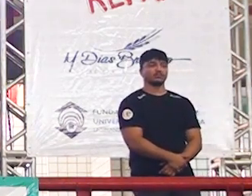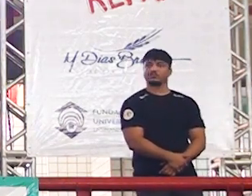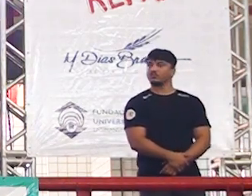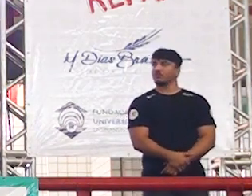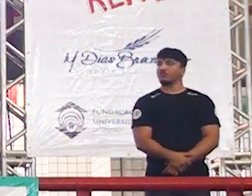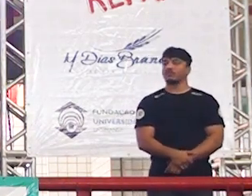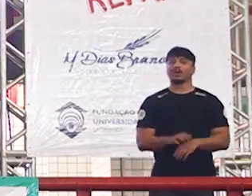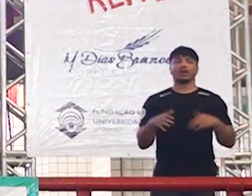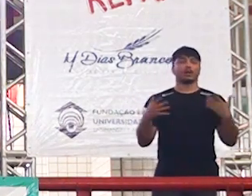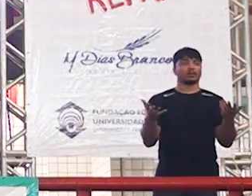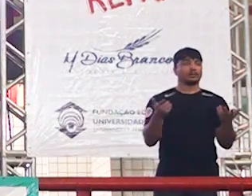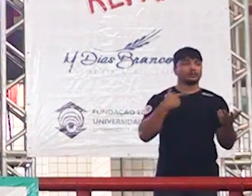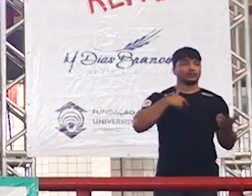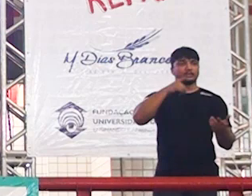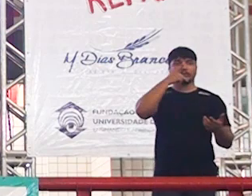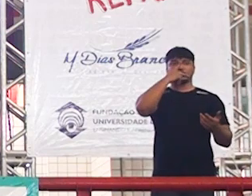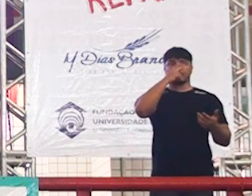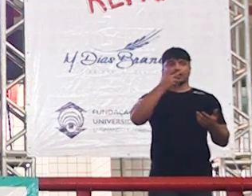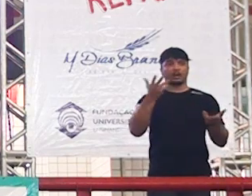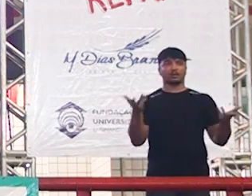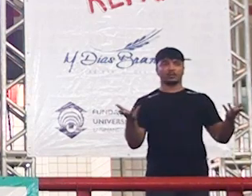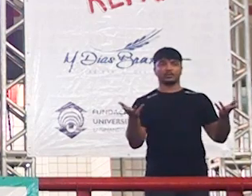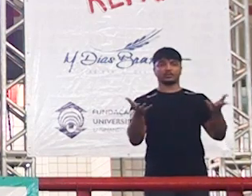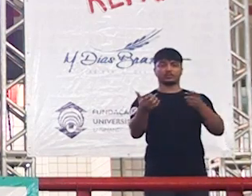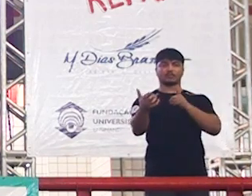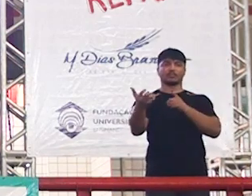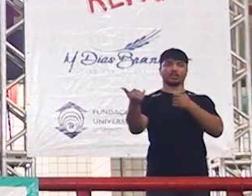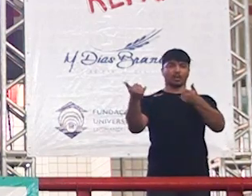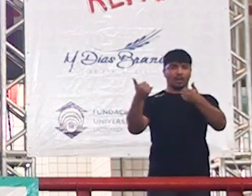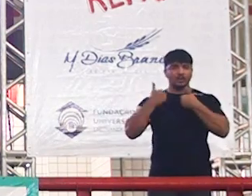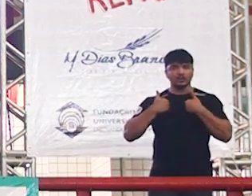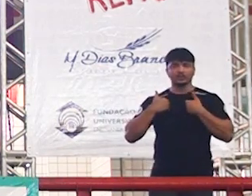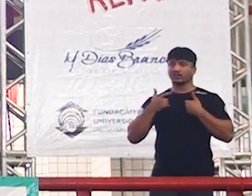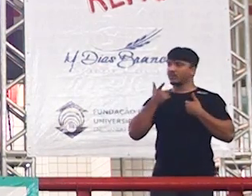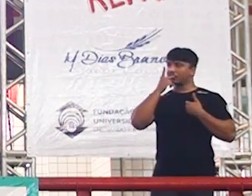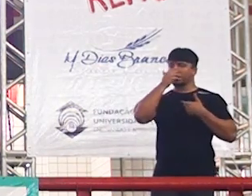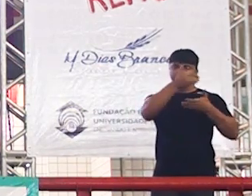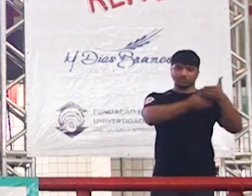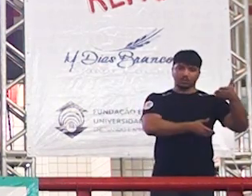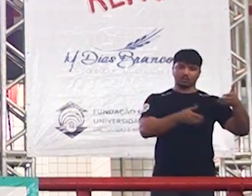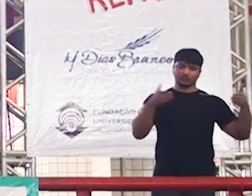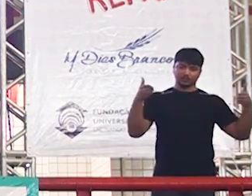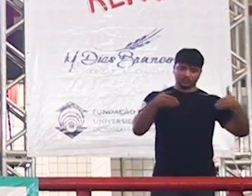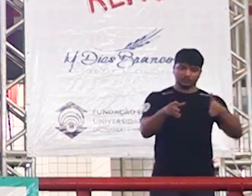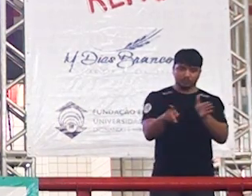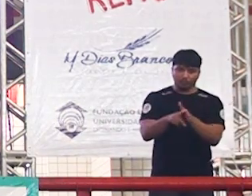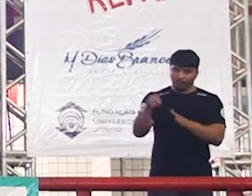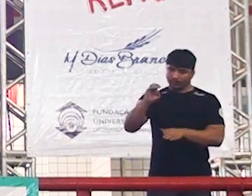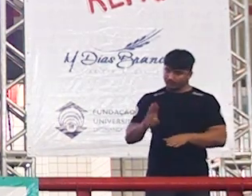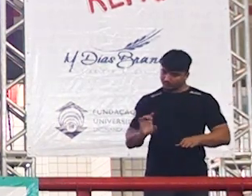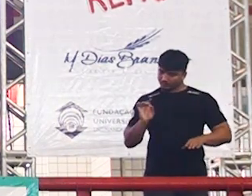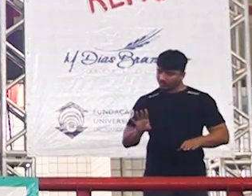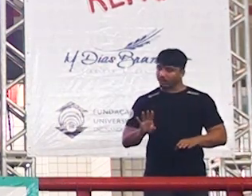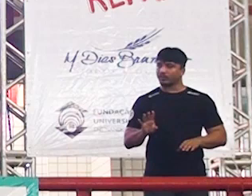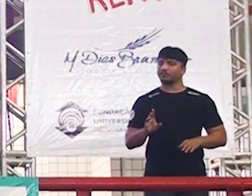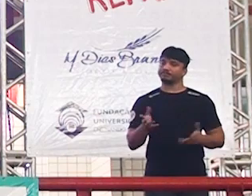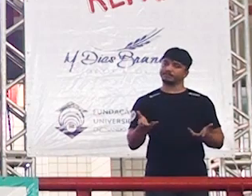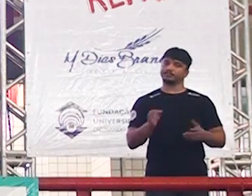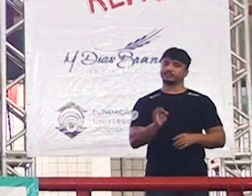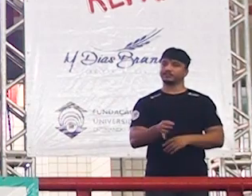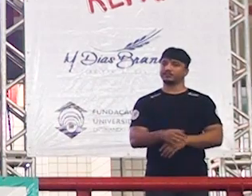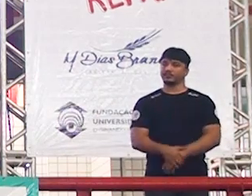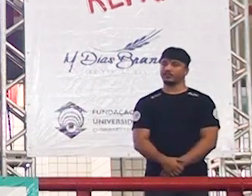Ah, quer dizer que a gente já está sendo alertado que uma prova não é necessariamente sobre Brasil.